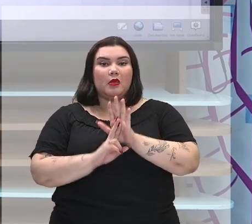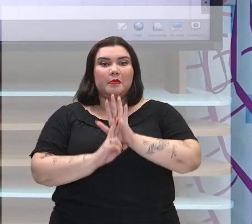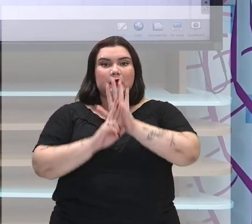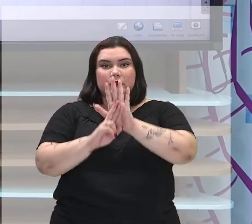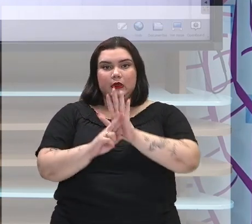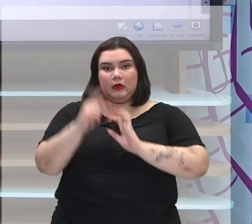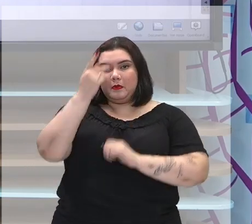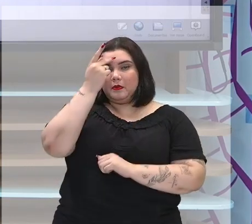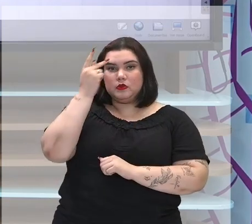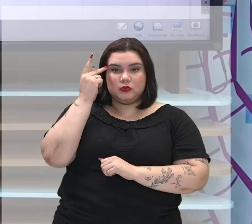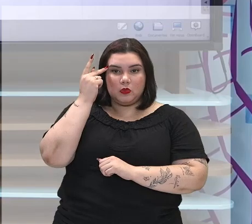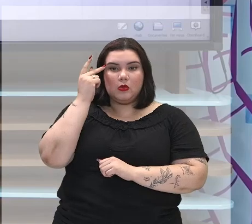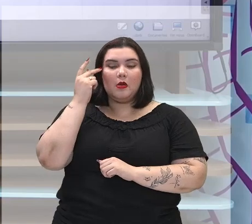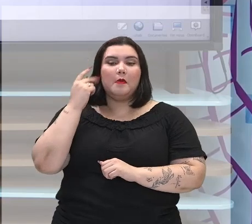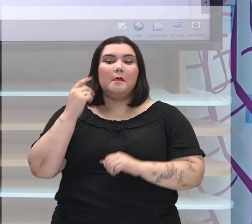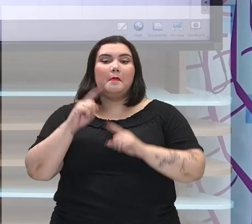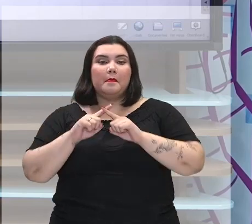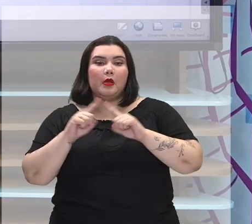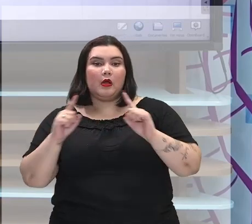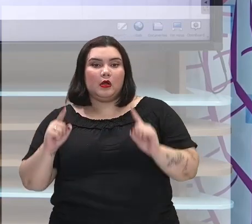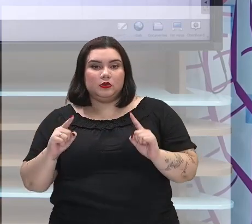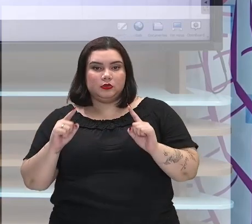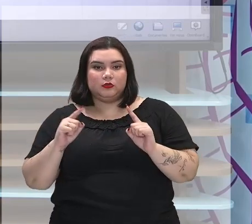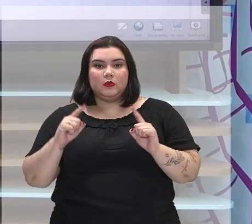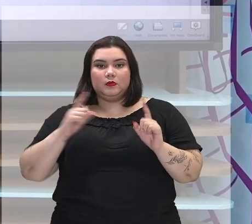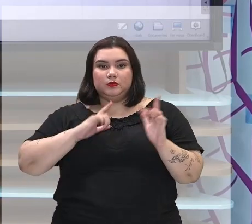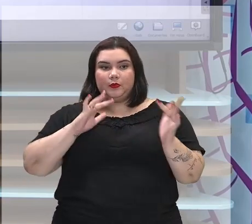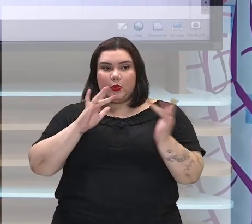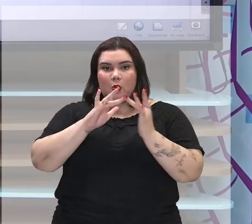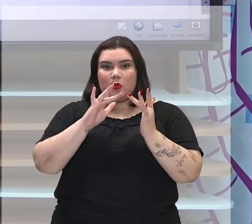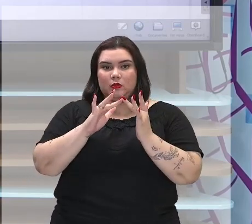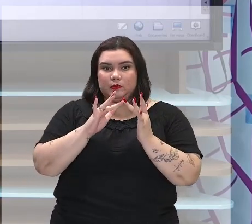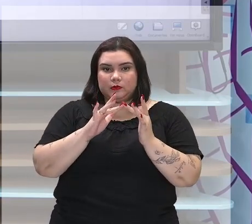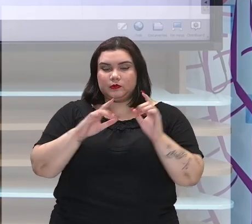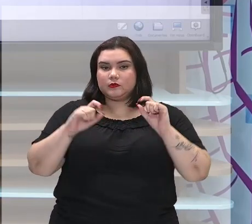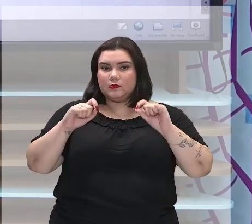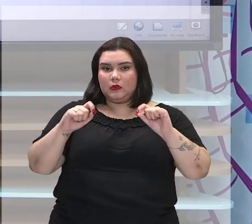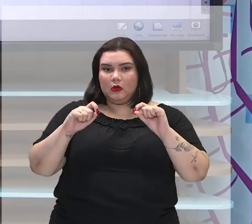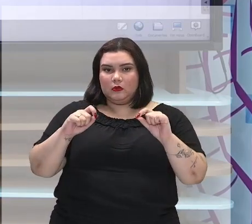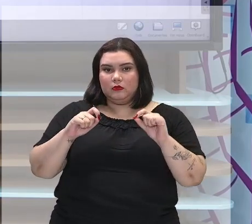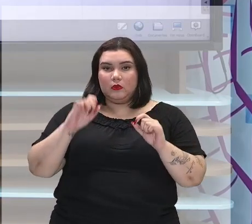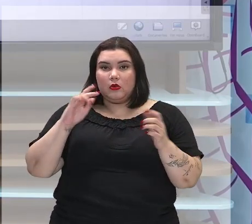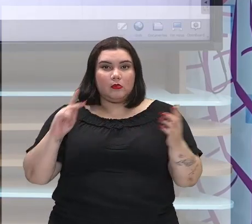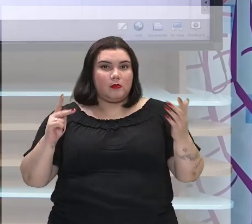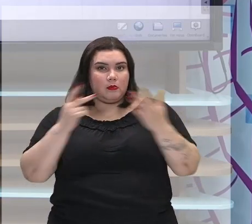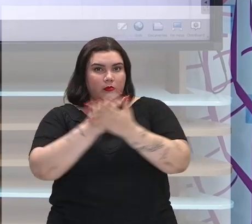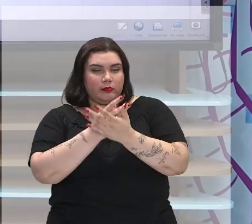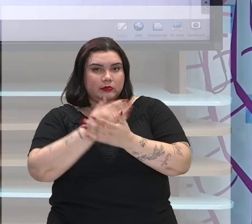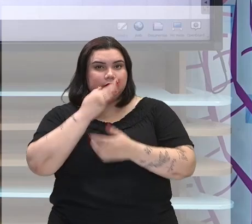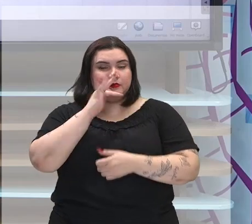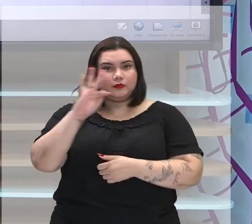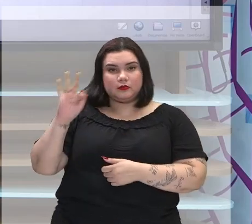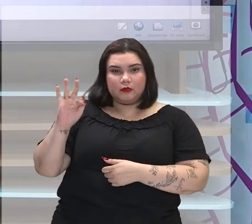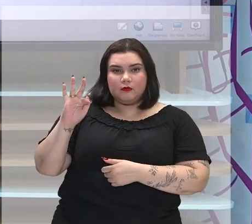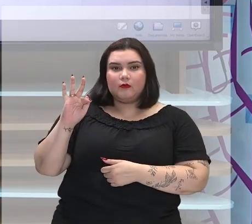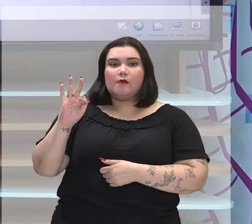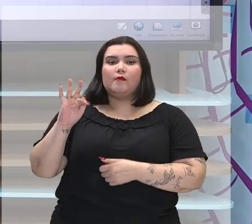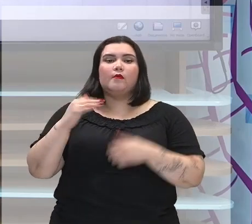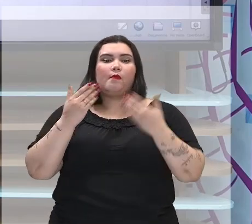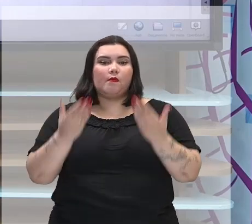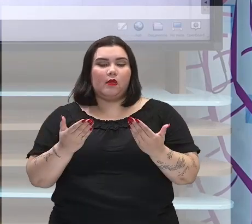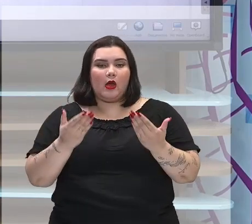mas ao tomar contato com os ideais e com o que estava acontecendo na França, ele será